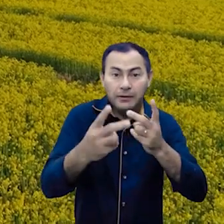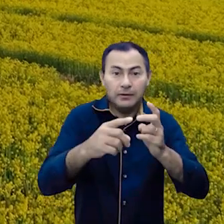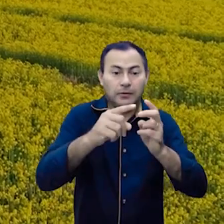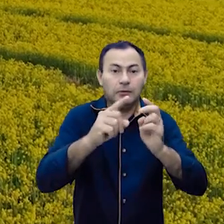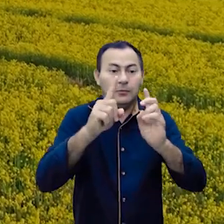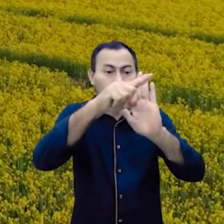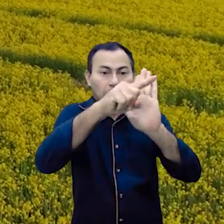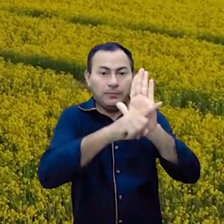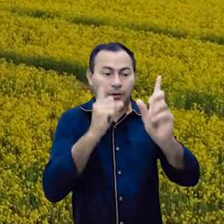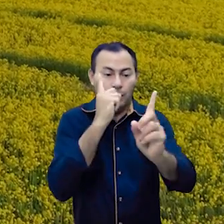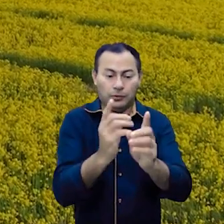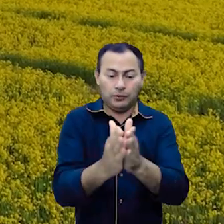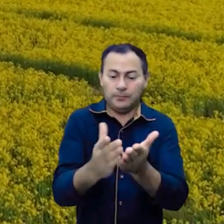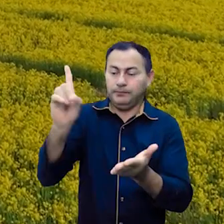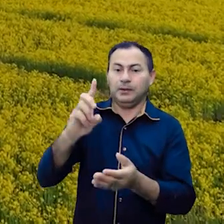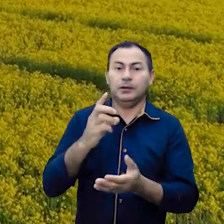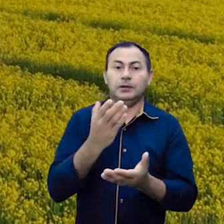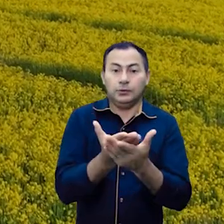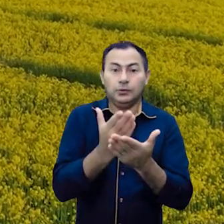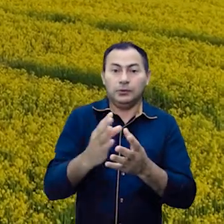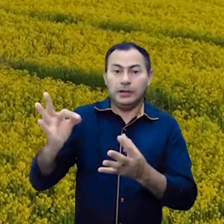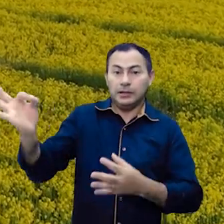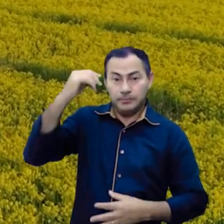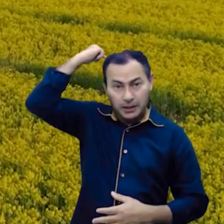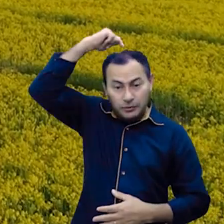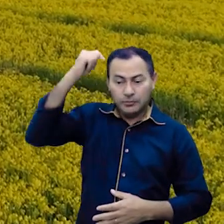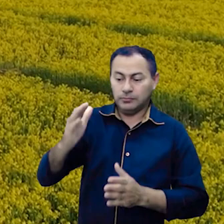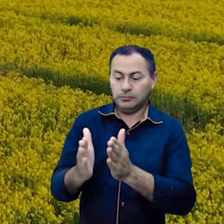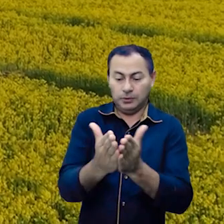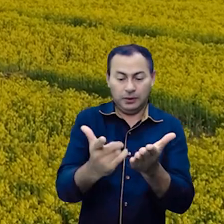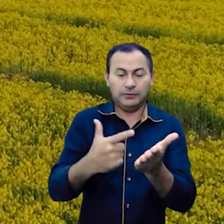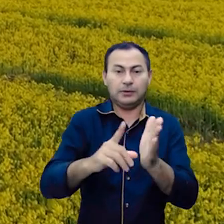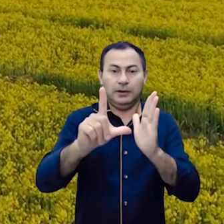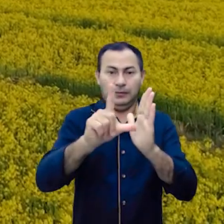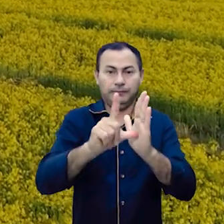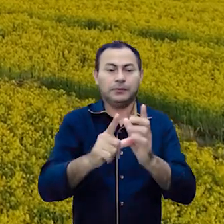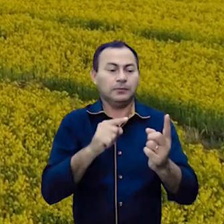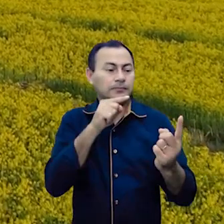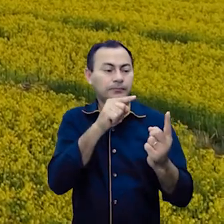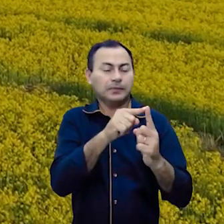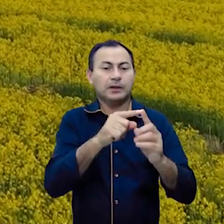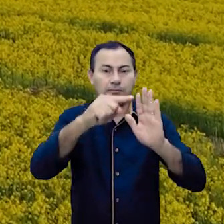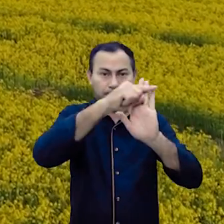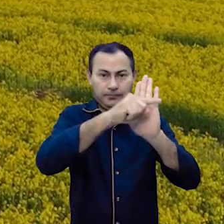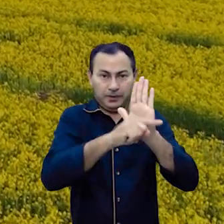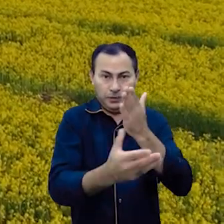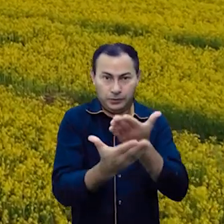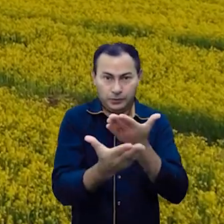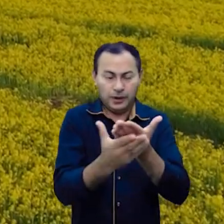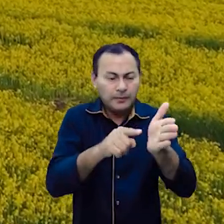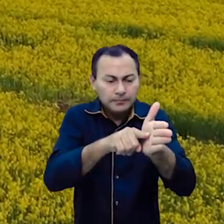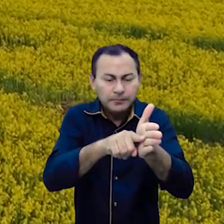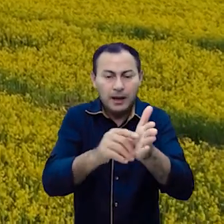muito bem vindo ao programa Encontro com a palavra nosso estudo espiritual temos trazido para o livro de Levítico o propósito deste